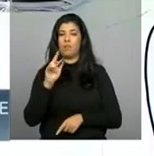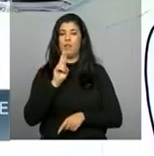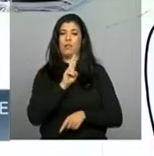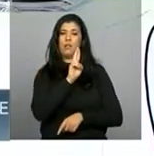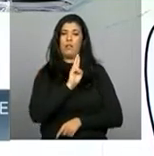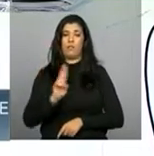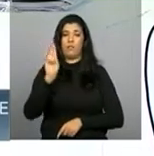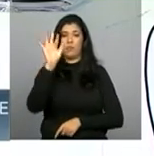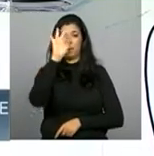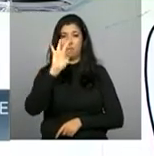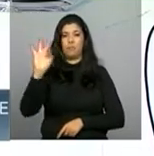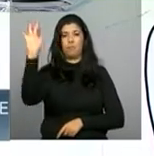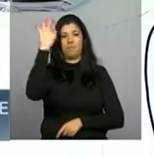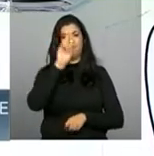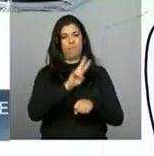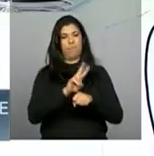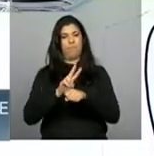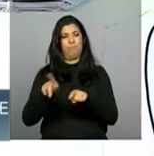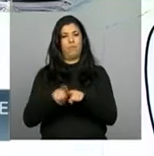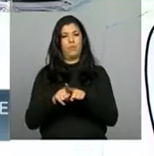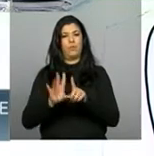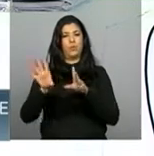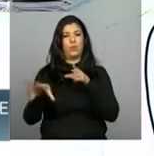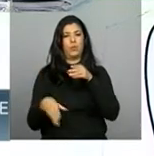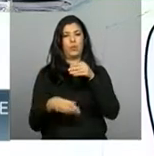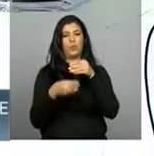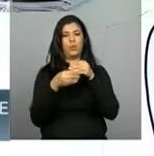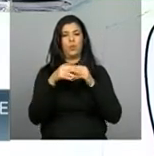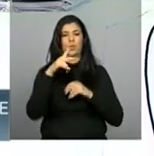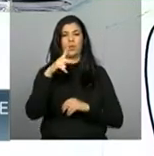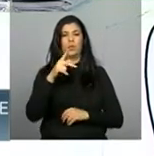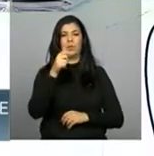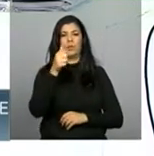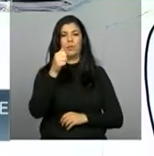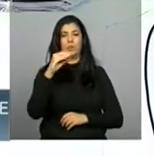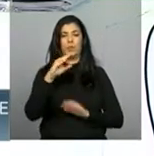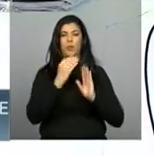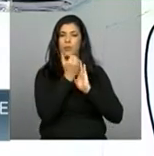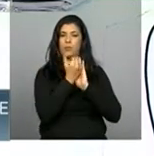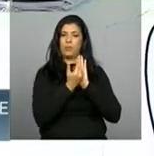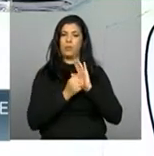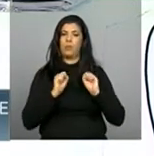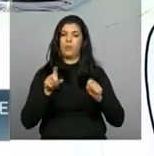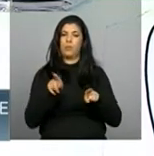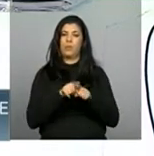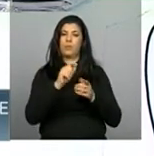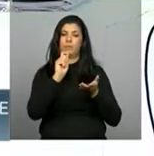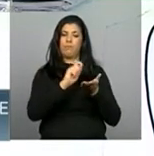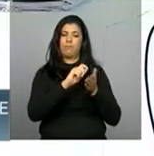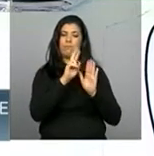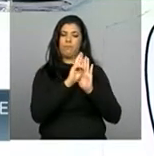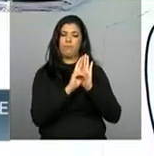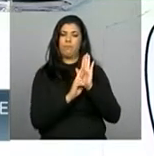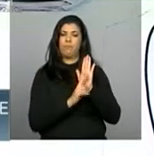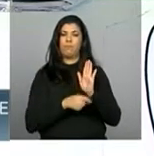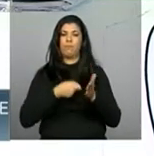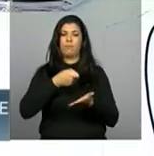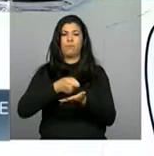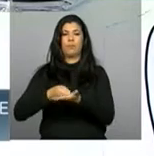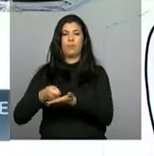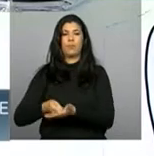e incluído no pac nós podemos fazer o regime mais rápido de